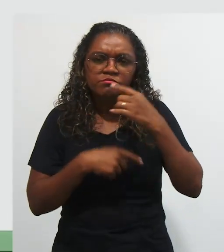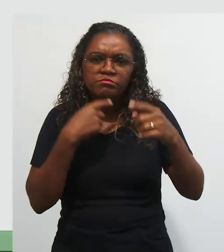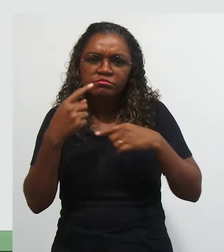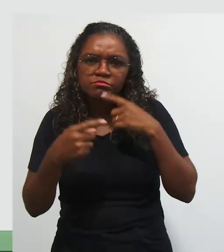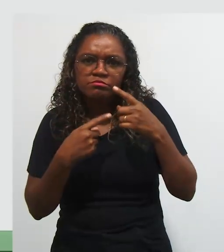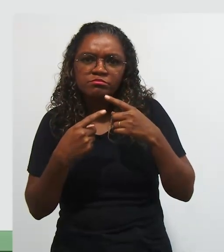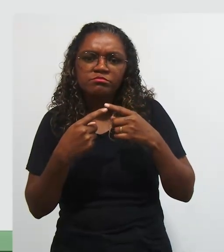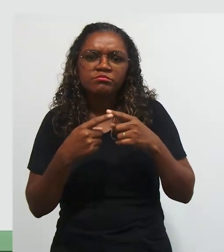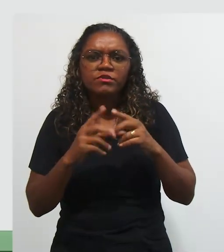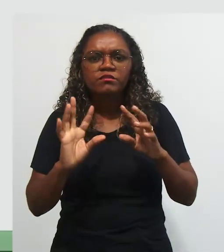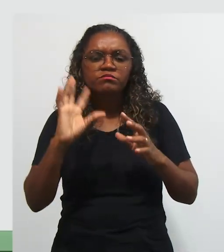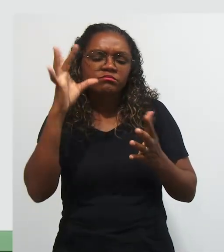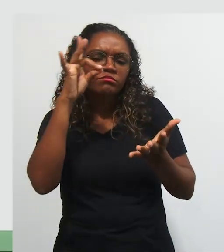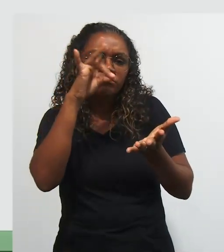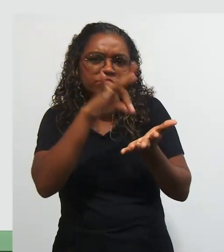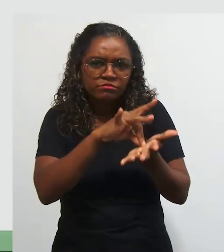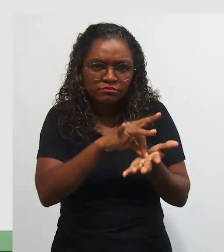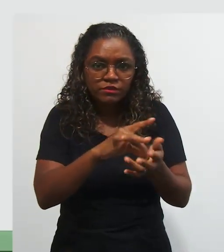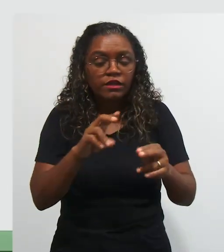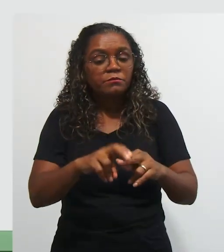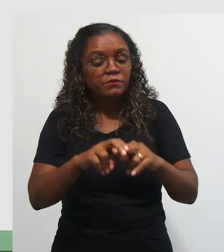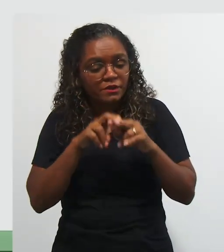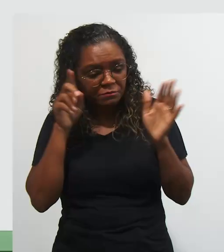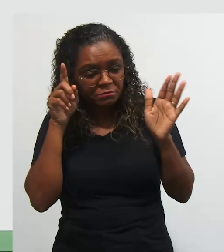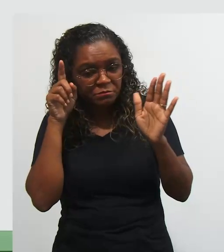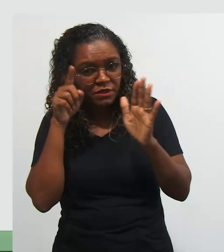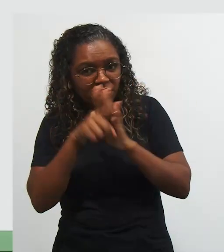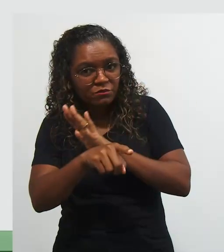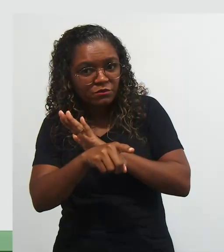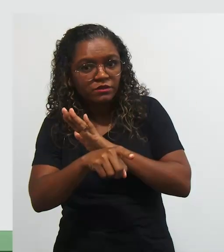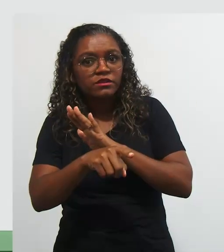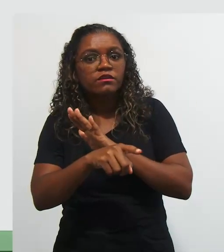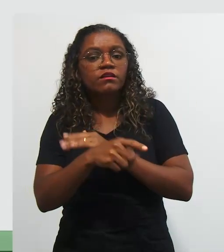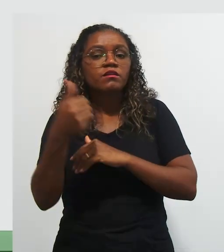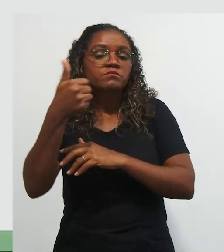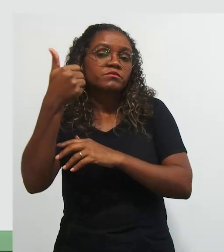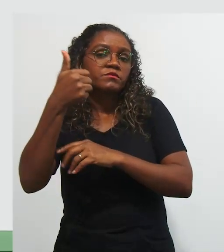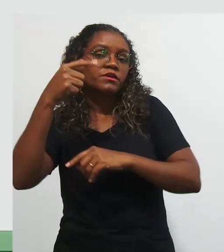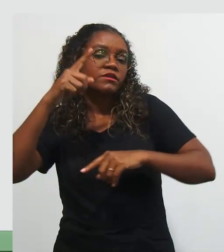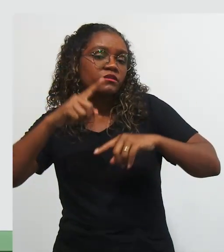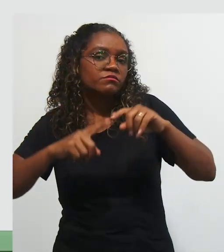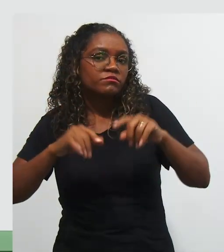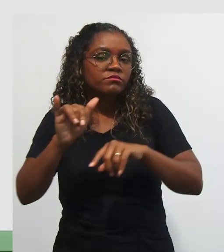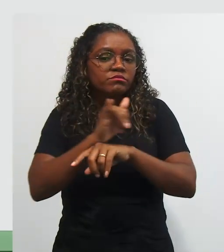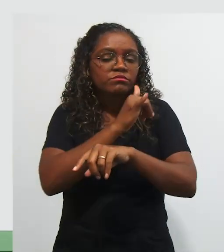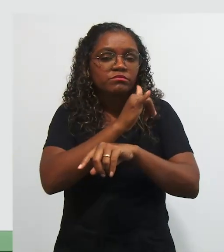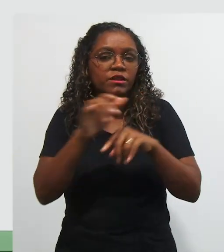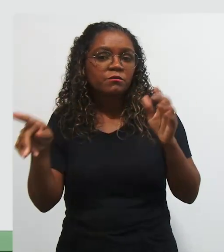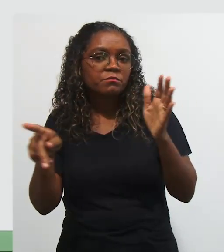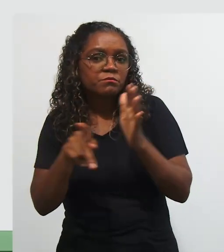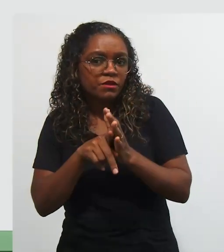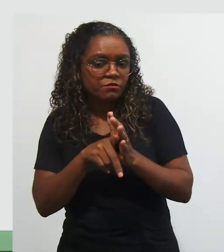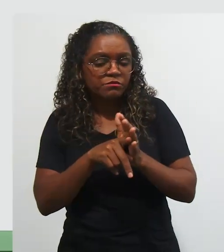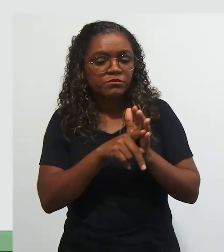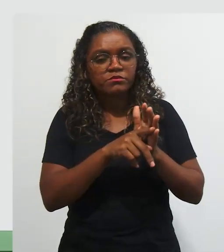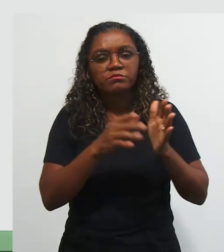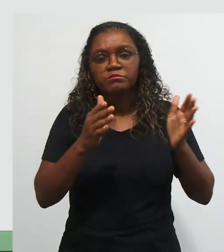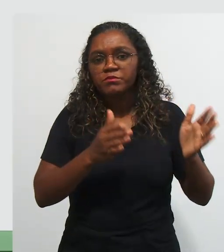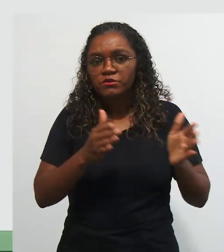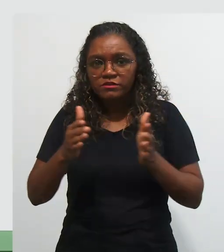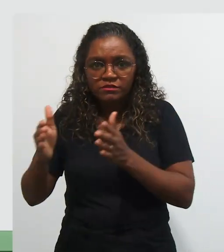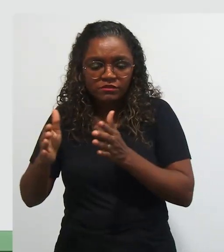a realidade. Essa indagação, essa pergunta é um dos primeiros elementos do processo